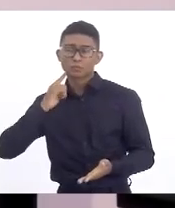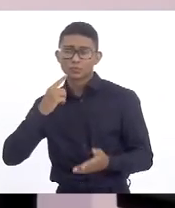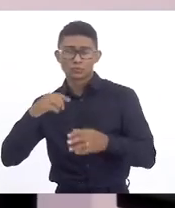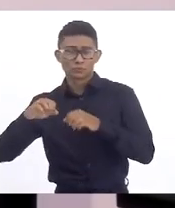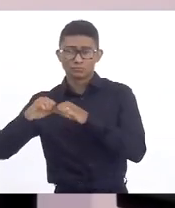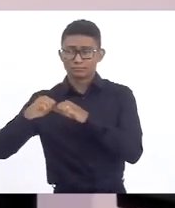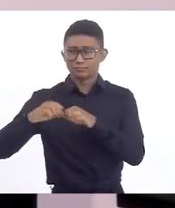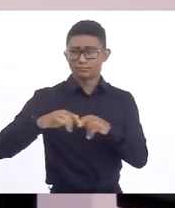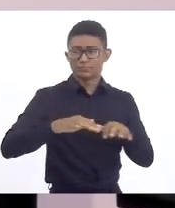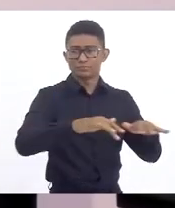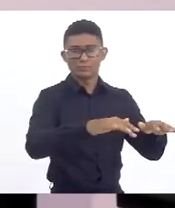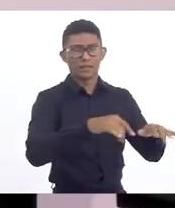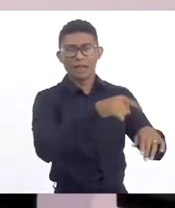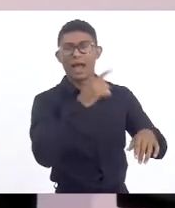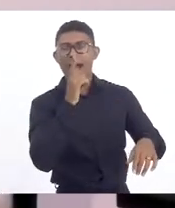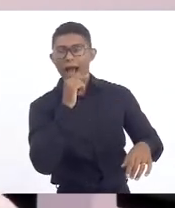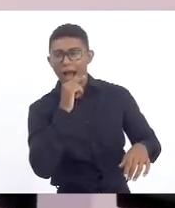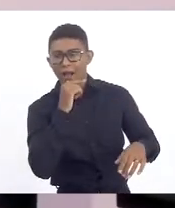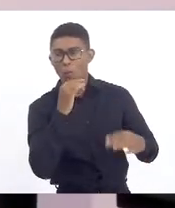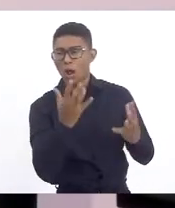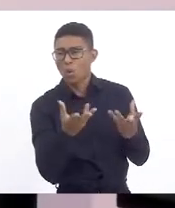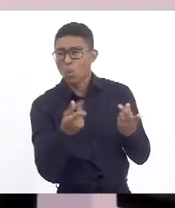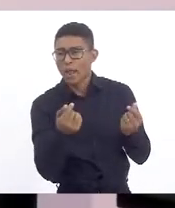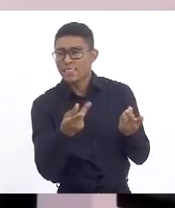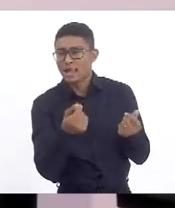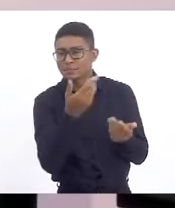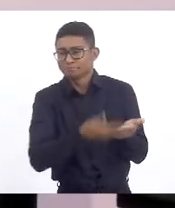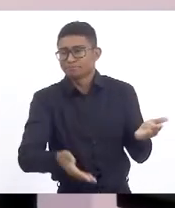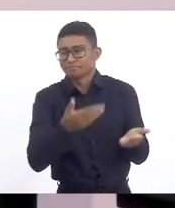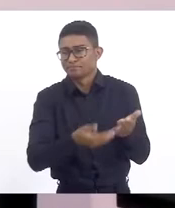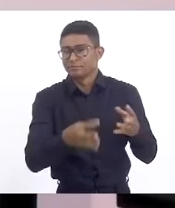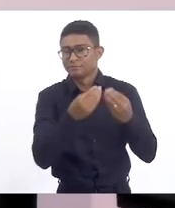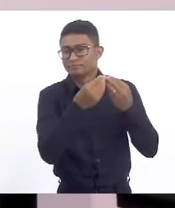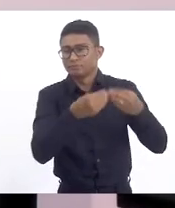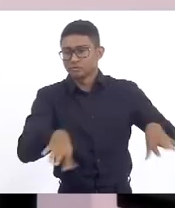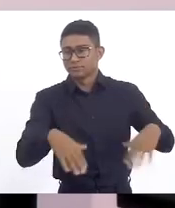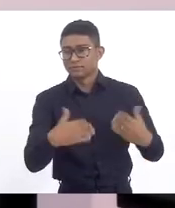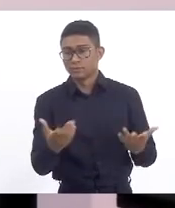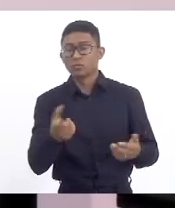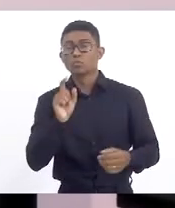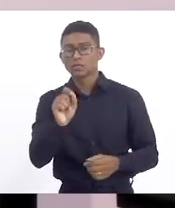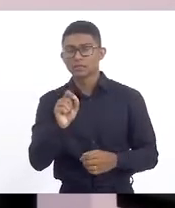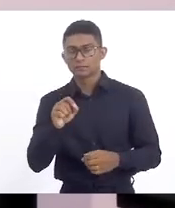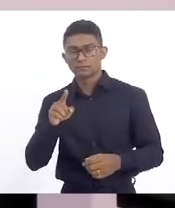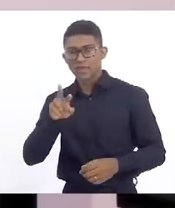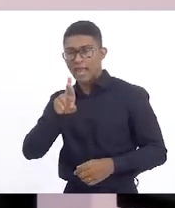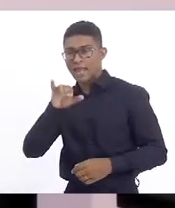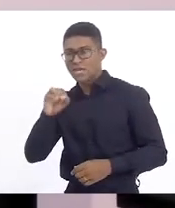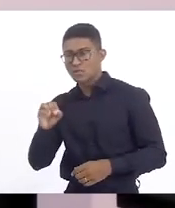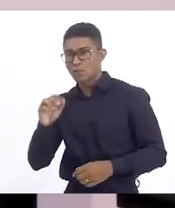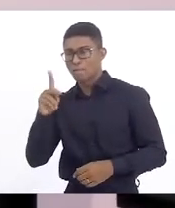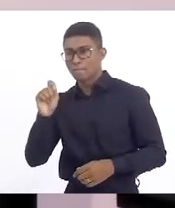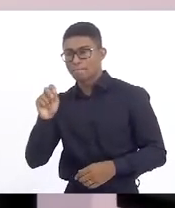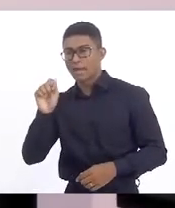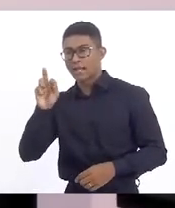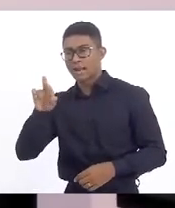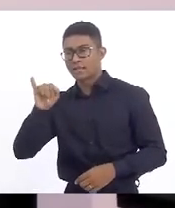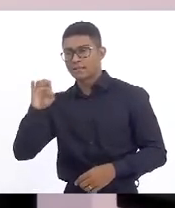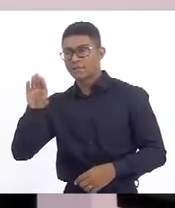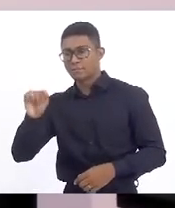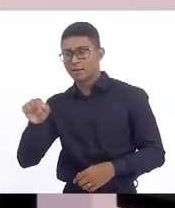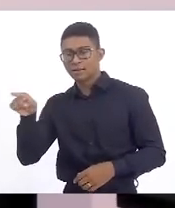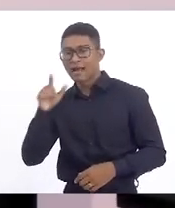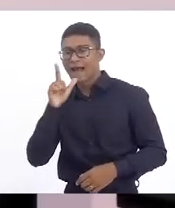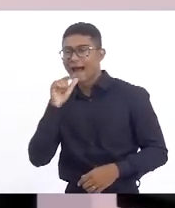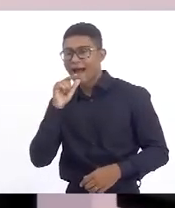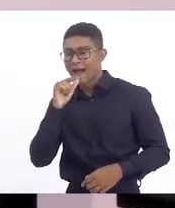preocupantes na questão da qualidade da água. Mas gostaria de lembrar que a nossa água é transposição do Rio Paraíba do Sul. Significa que nós não temos